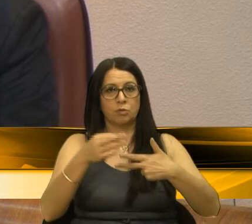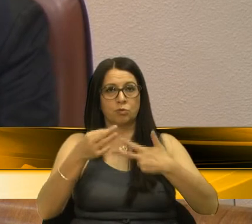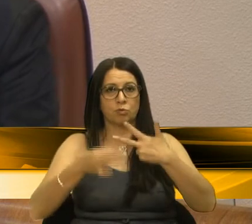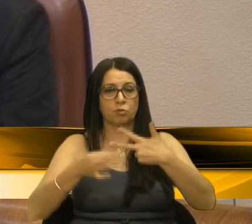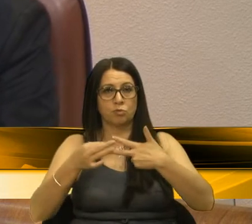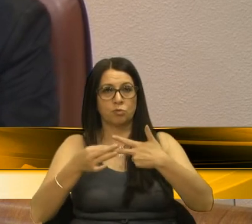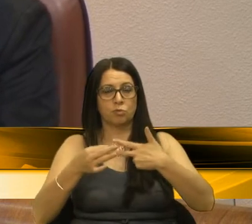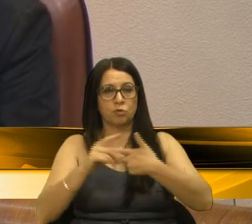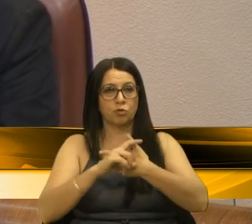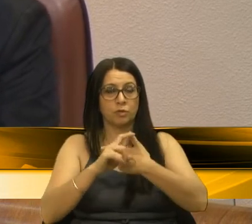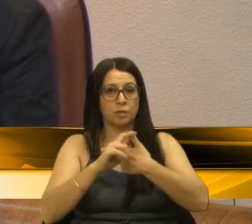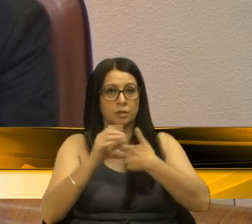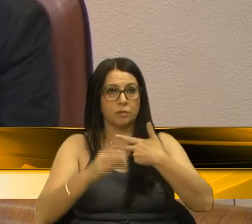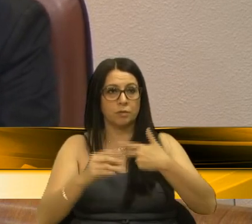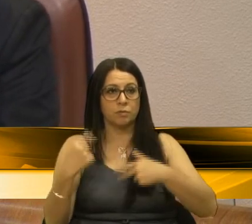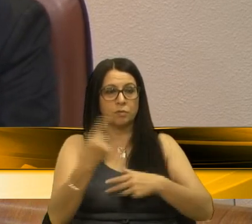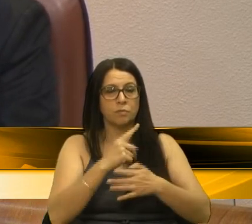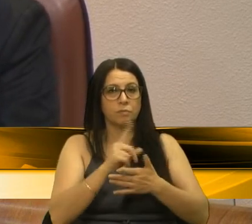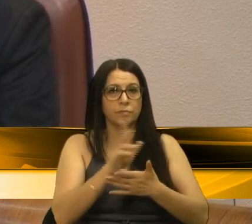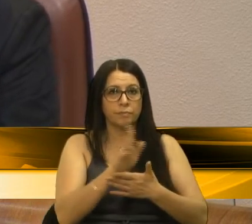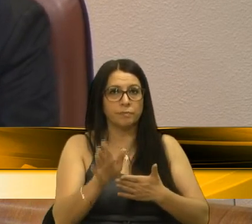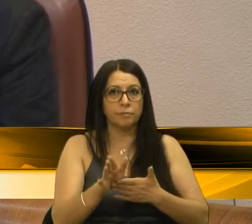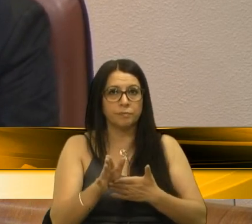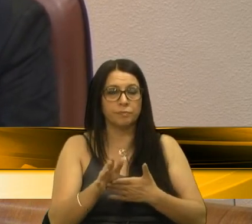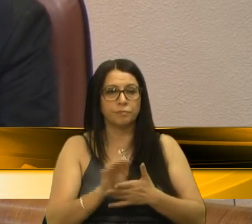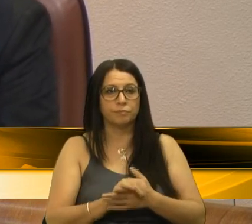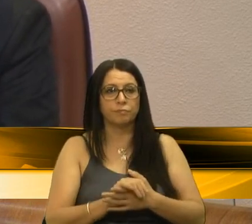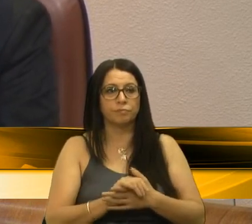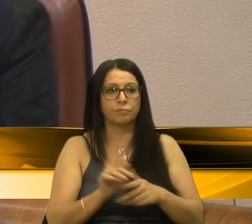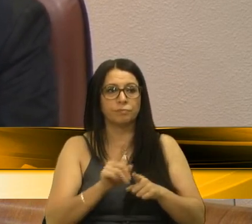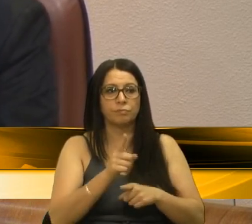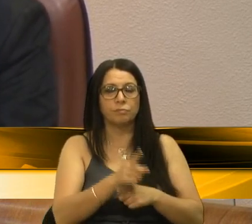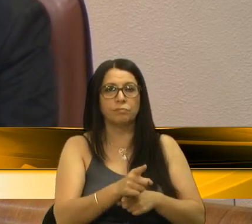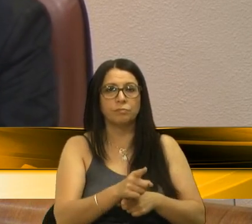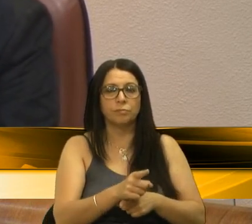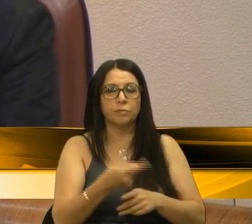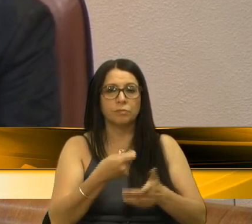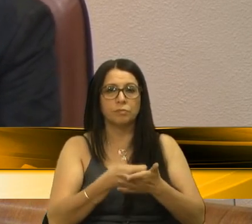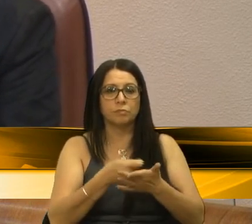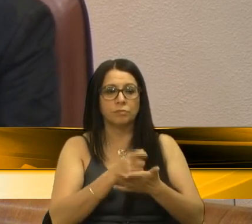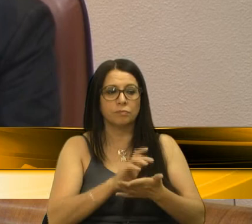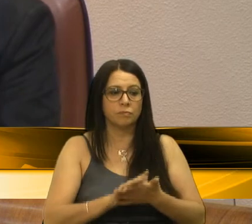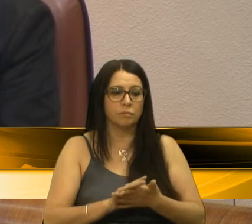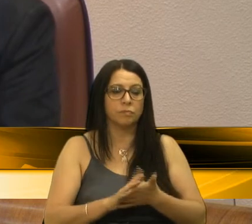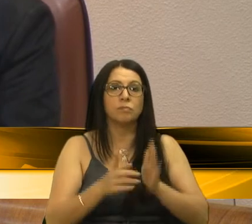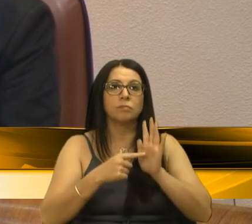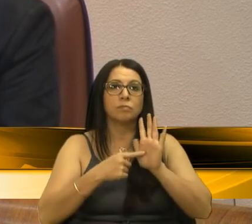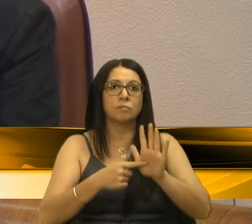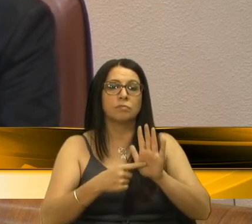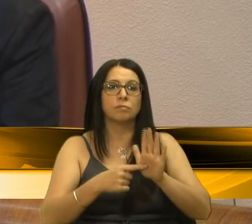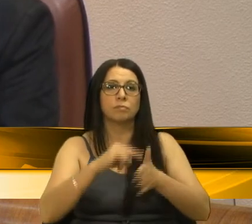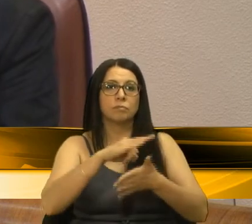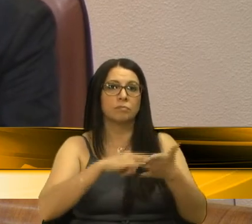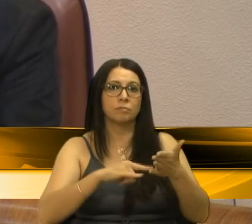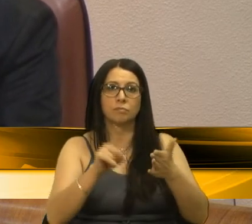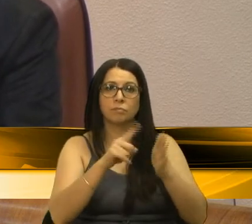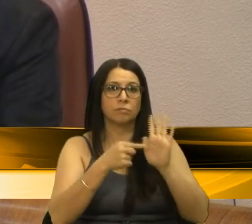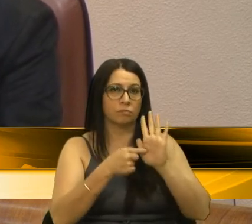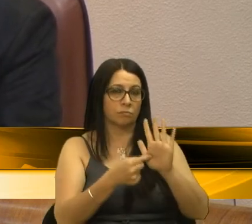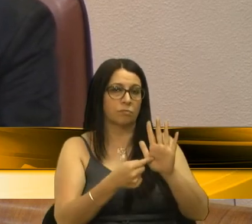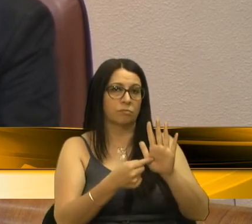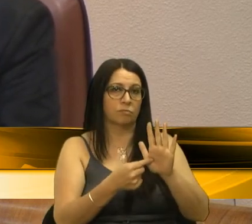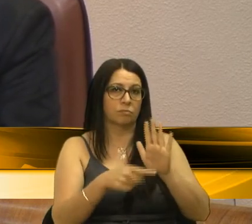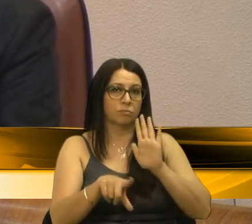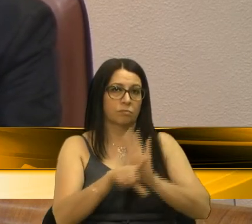por meio de criação jurisprudencial, estabelecer a obrigatoriedade de apresentação de documentos não previstos em